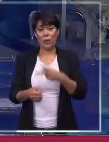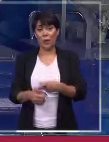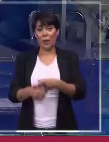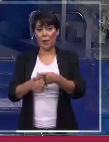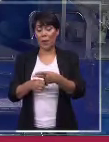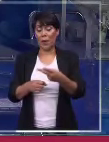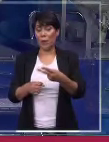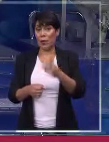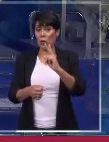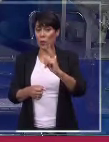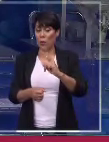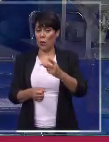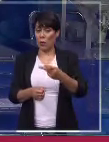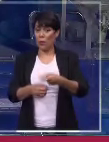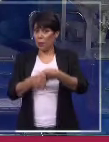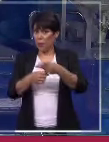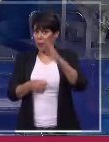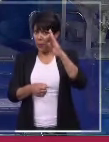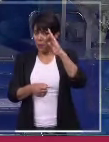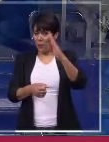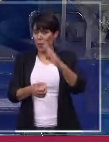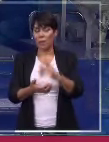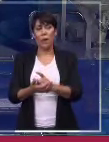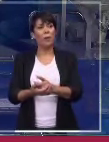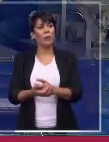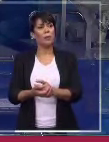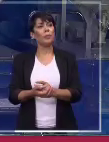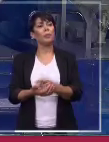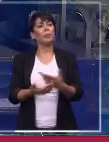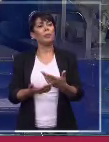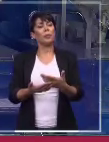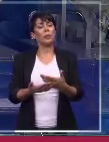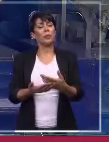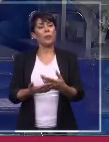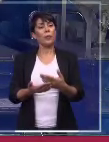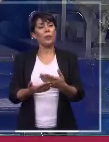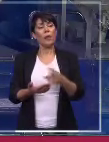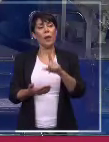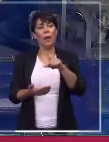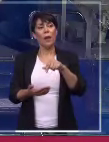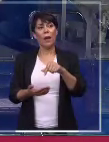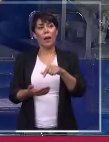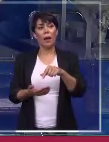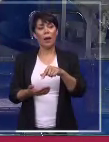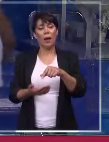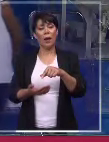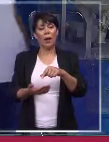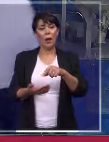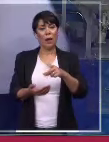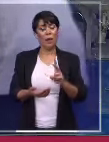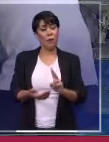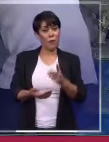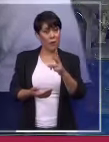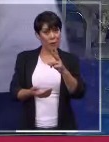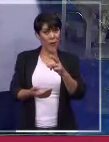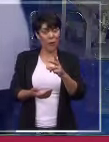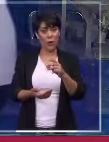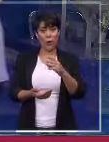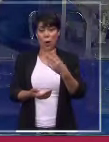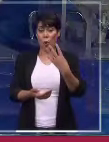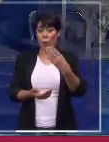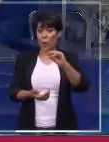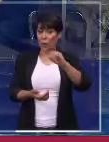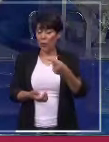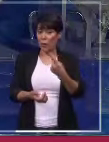Dupla Sena. No primeiro sorteio, o valor a ser distribuído entre os acertadores dos seis números é de